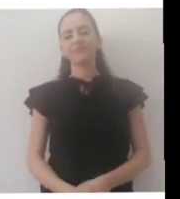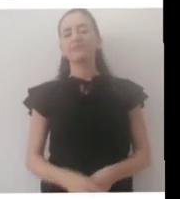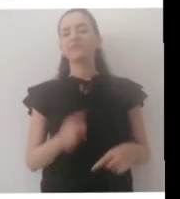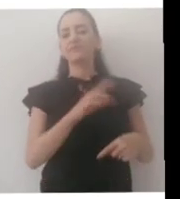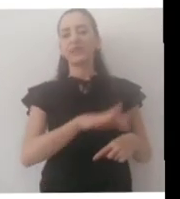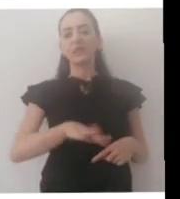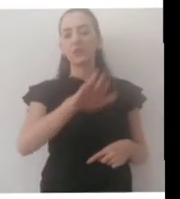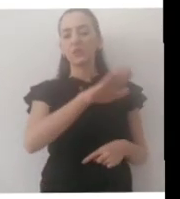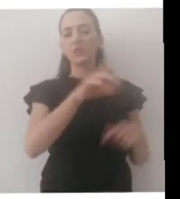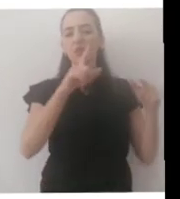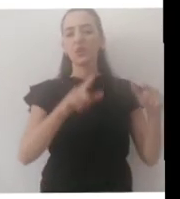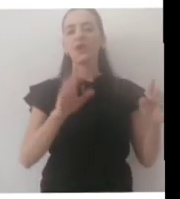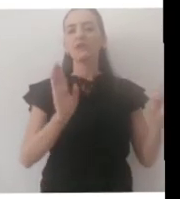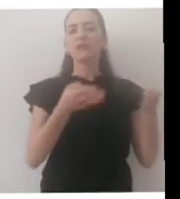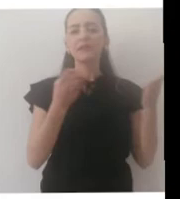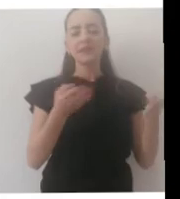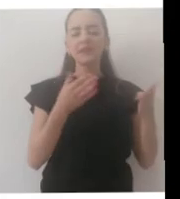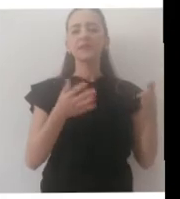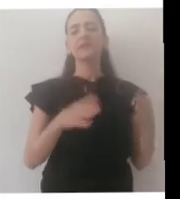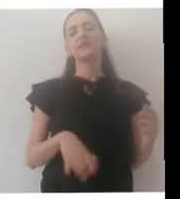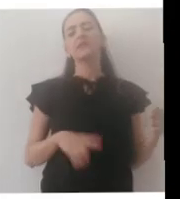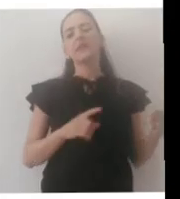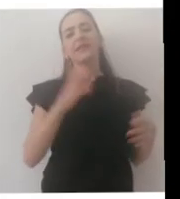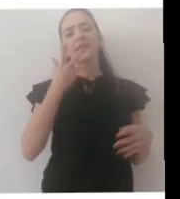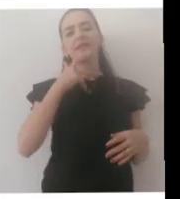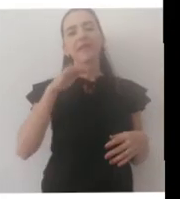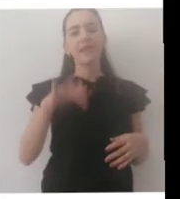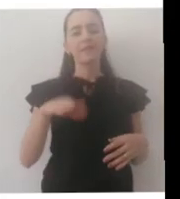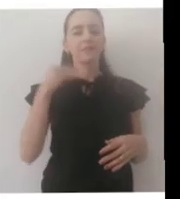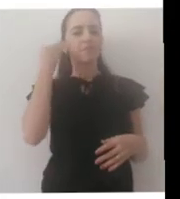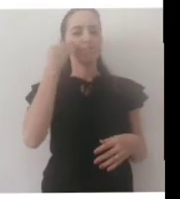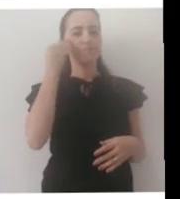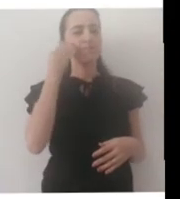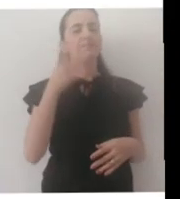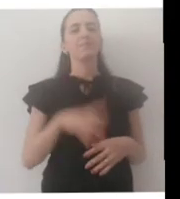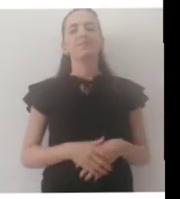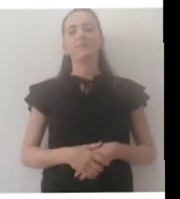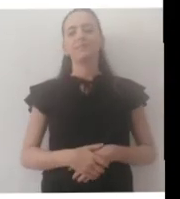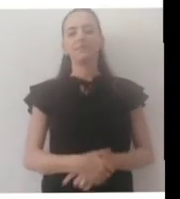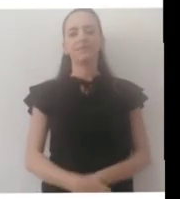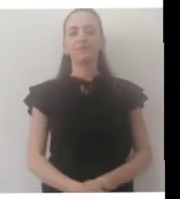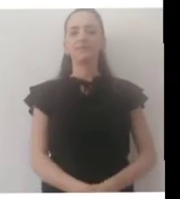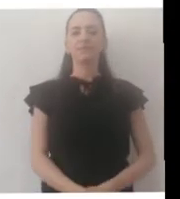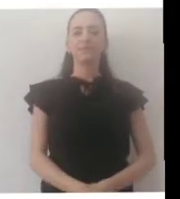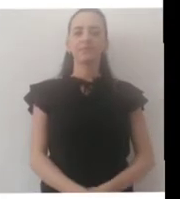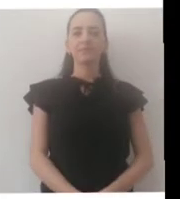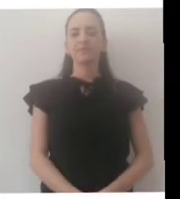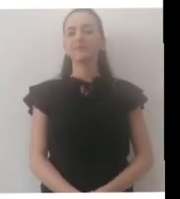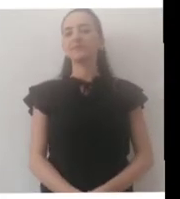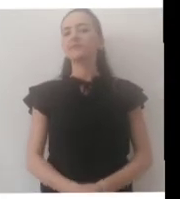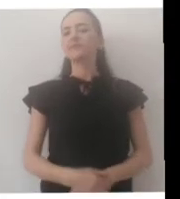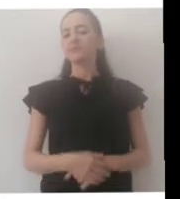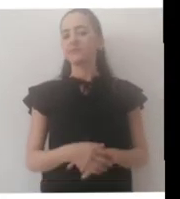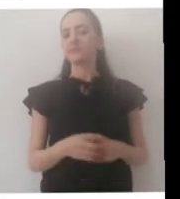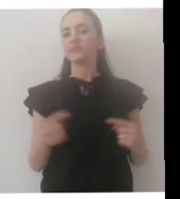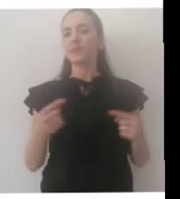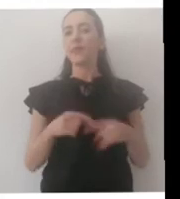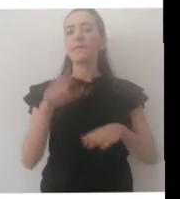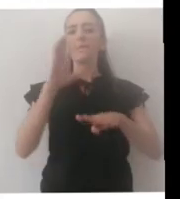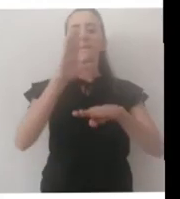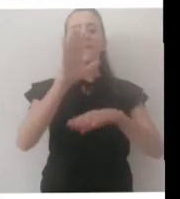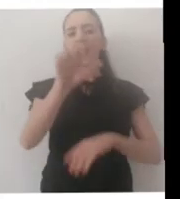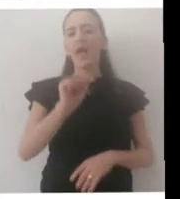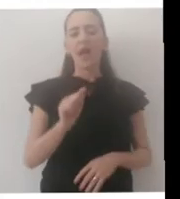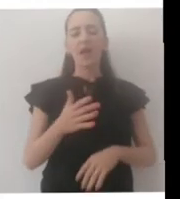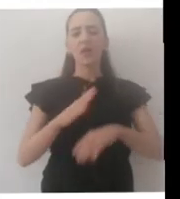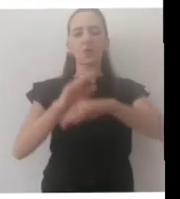essa questão do ambiente estimulador para crianças nesse período do operacional concreto. Como o próprio nome já diz, tocar